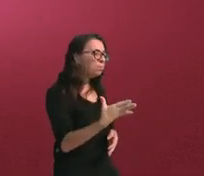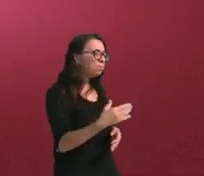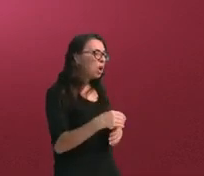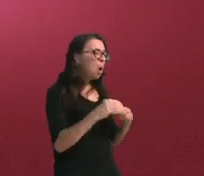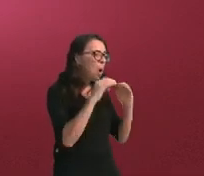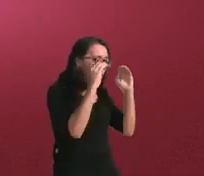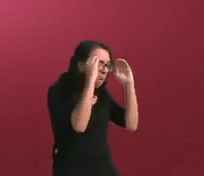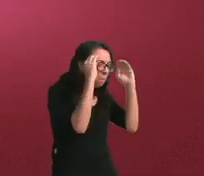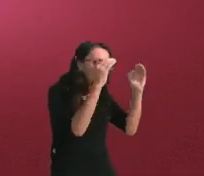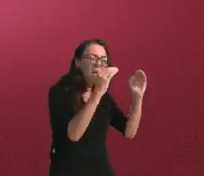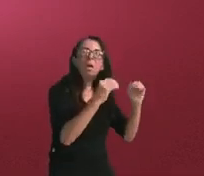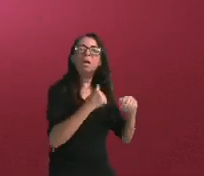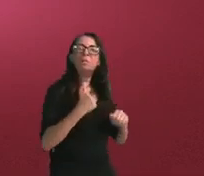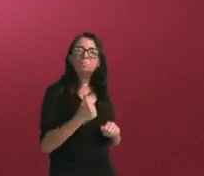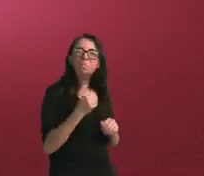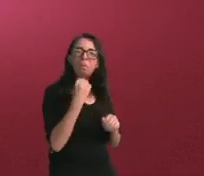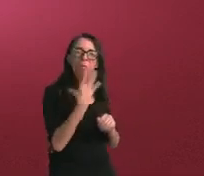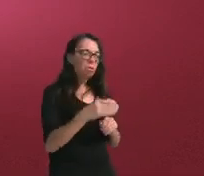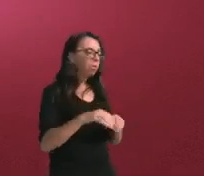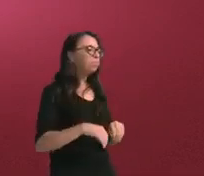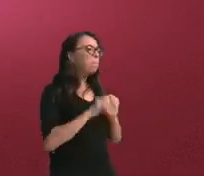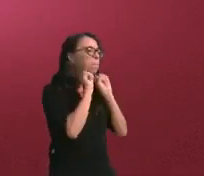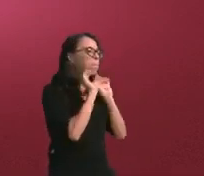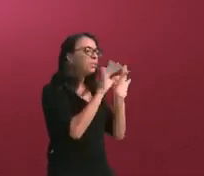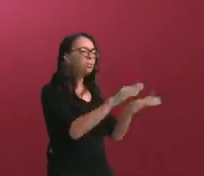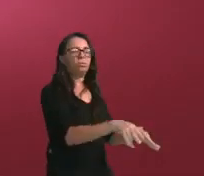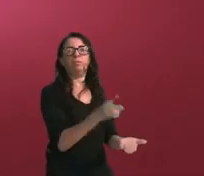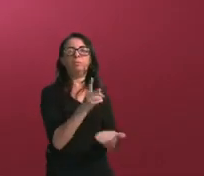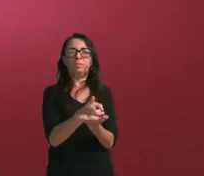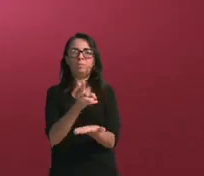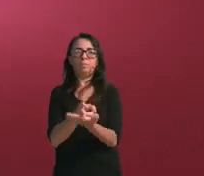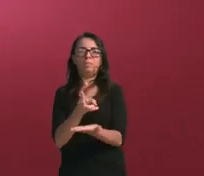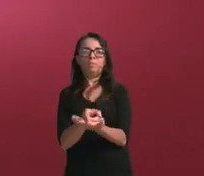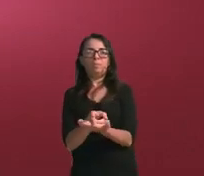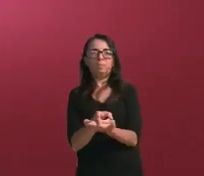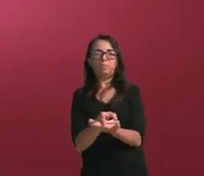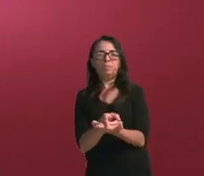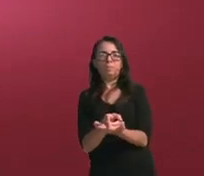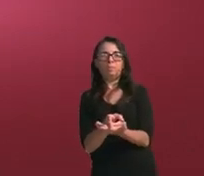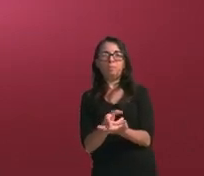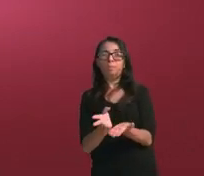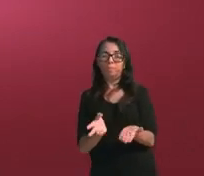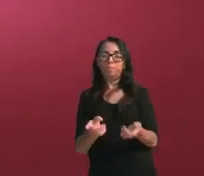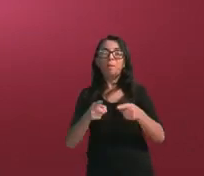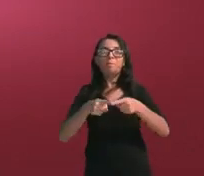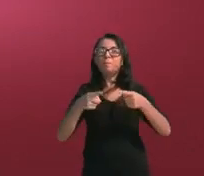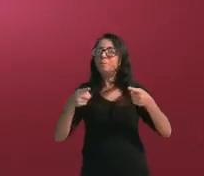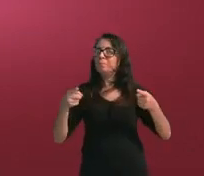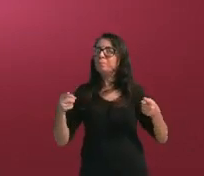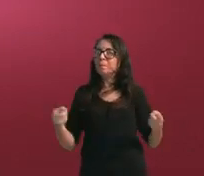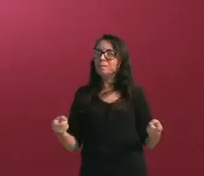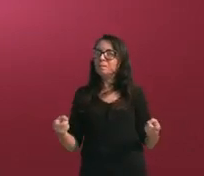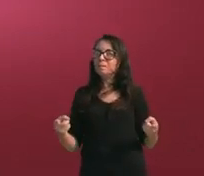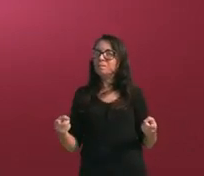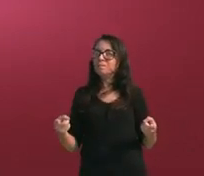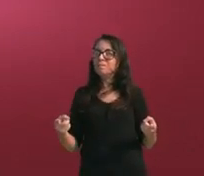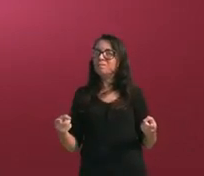crucial para isso, é vital para isso, né? Se nós não obedecermos, né,